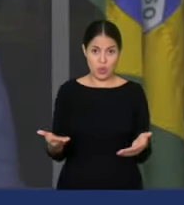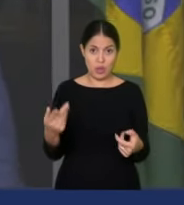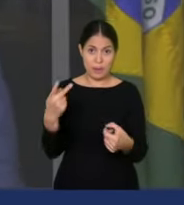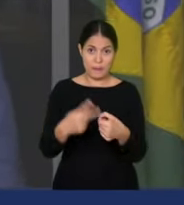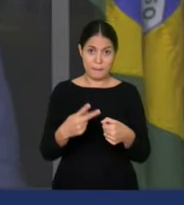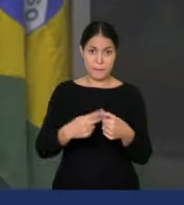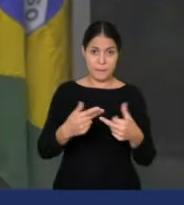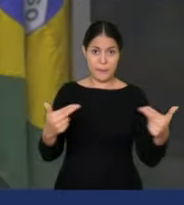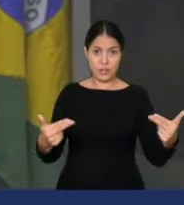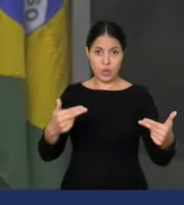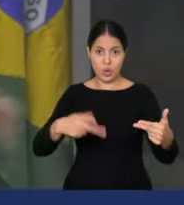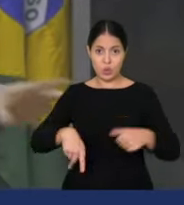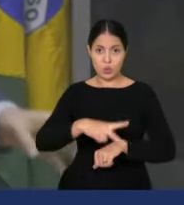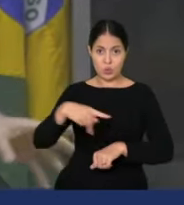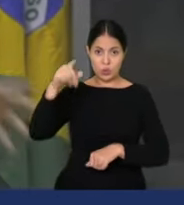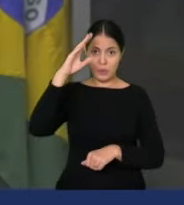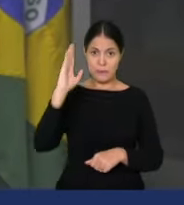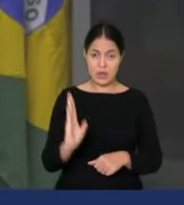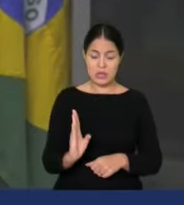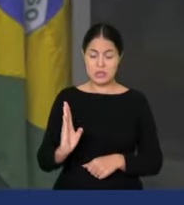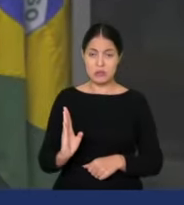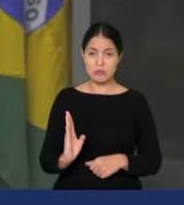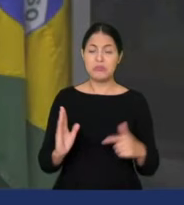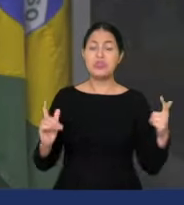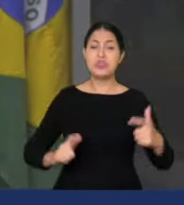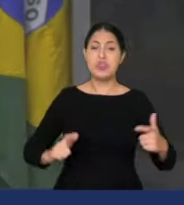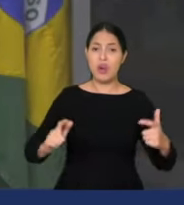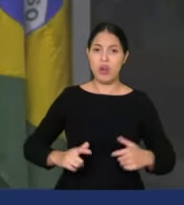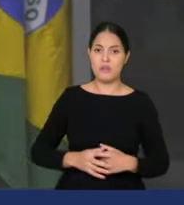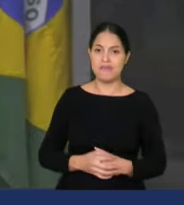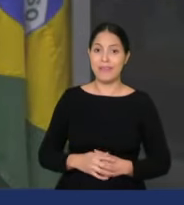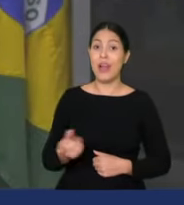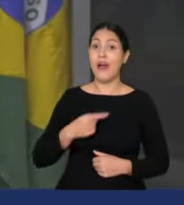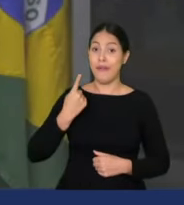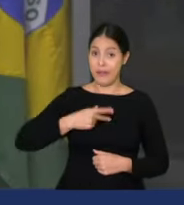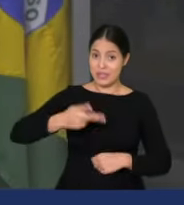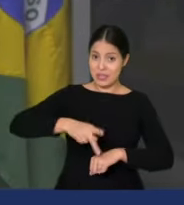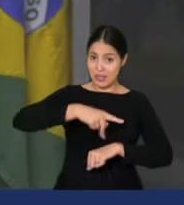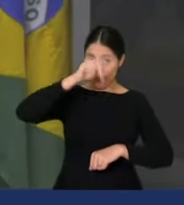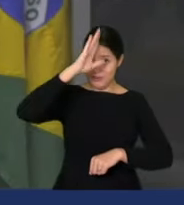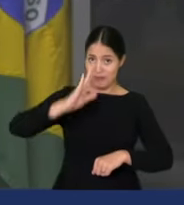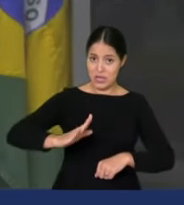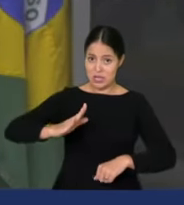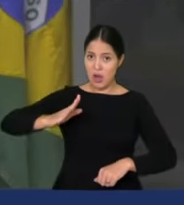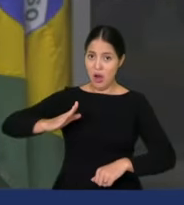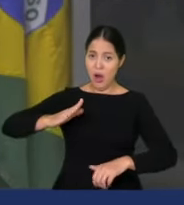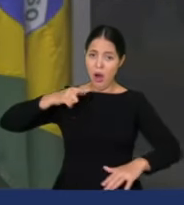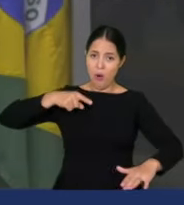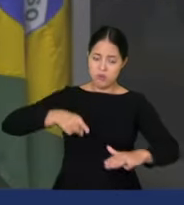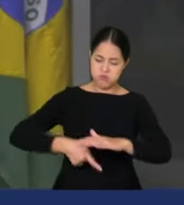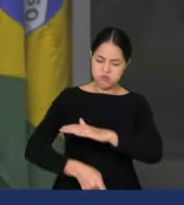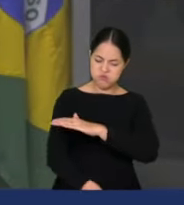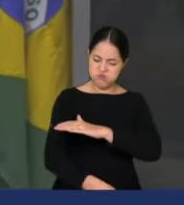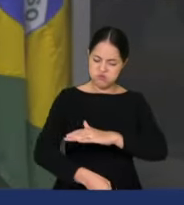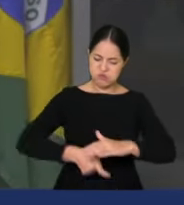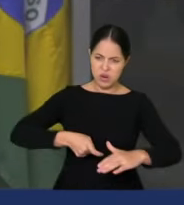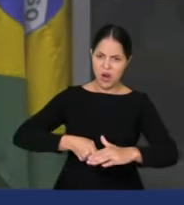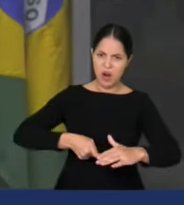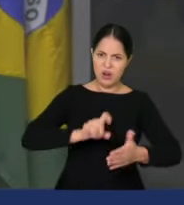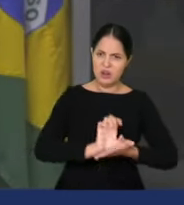ser trazido lá de fora, porque manda petróleo bruto e tem que importar. E aí ele está